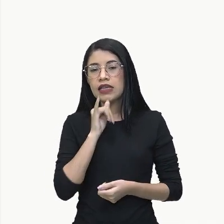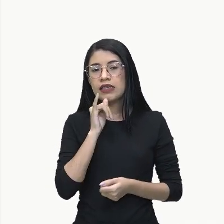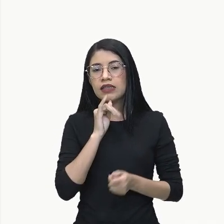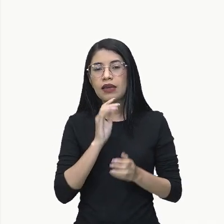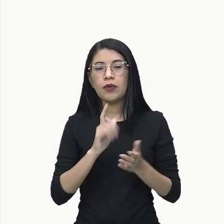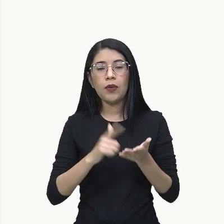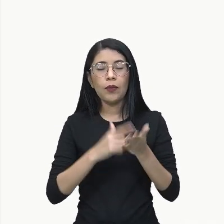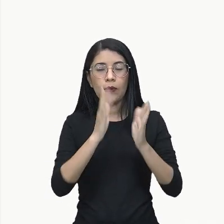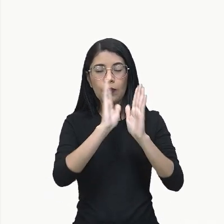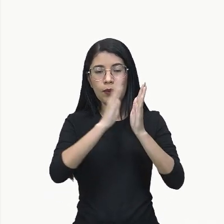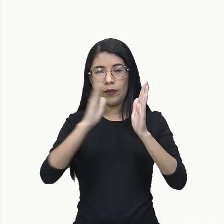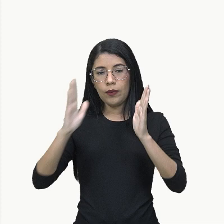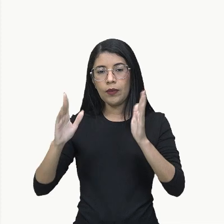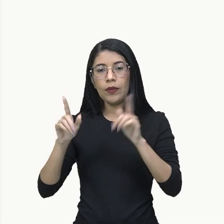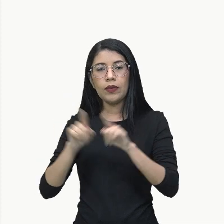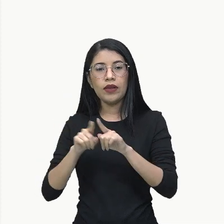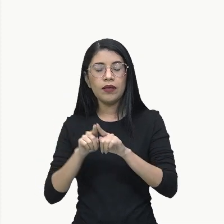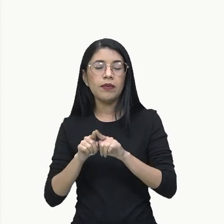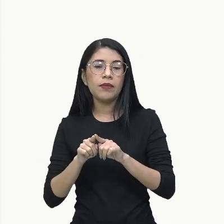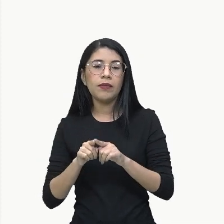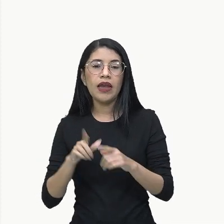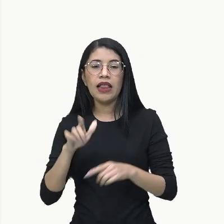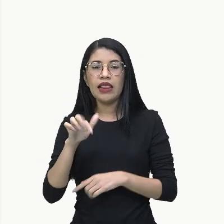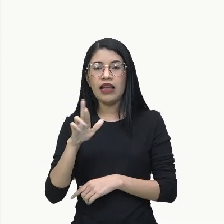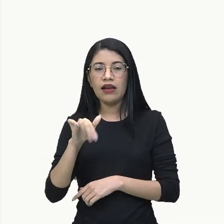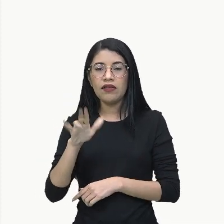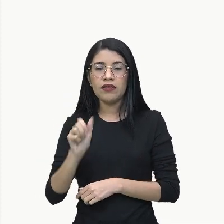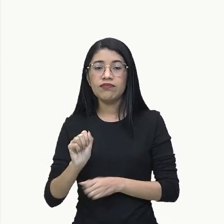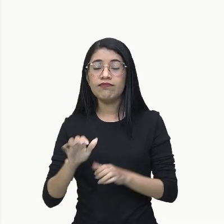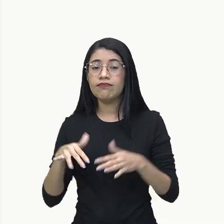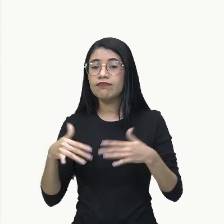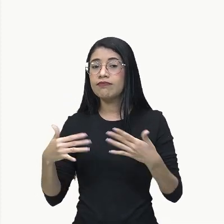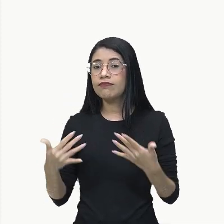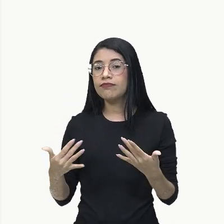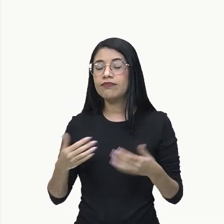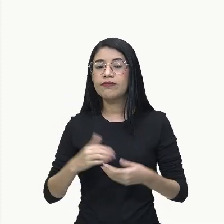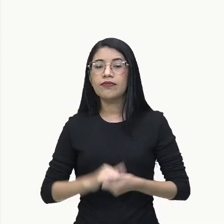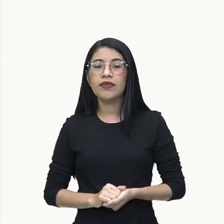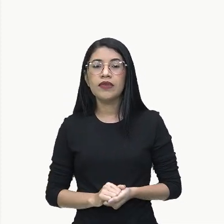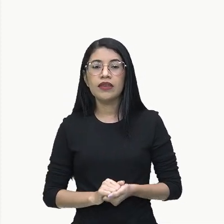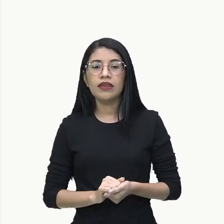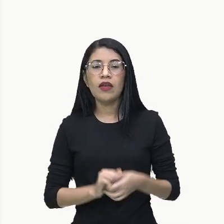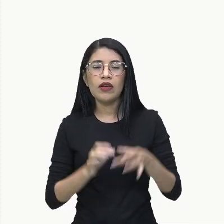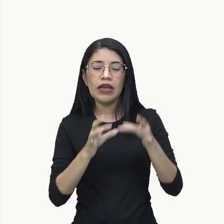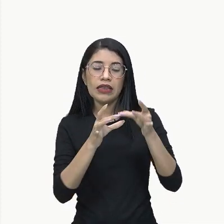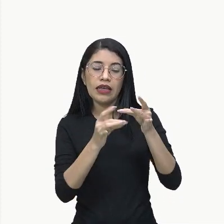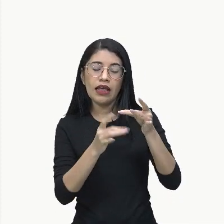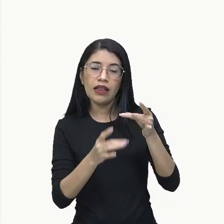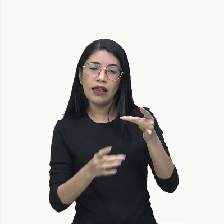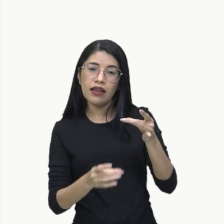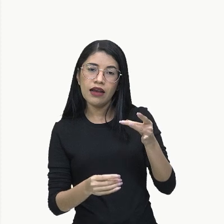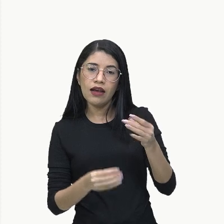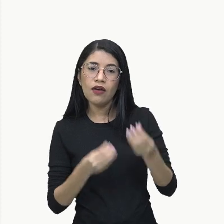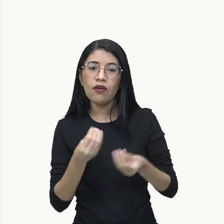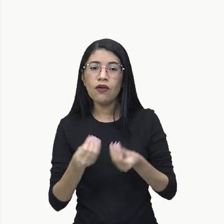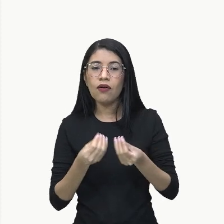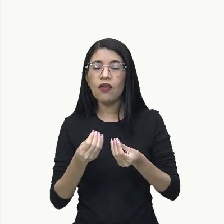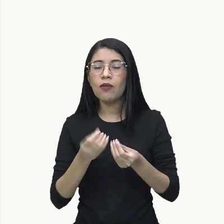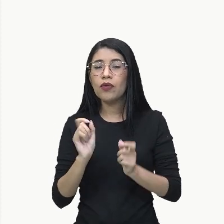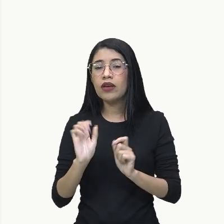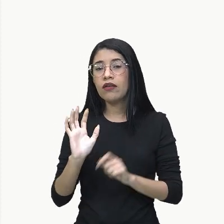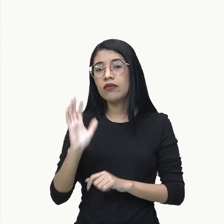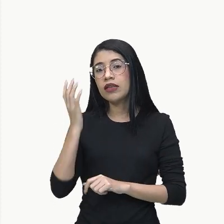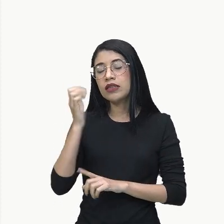de ouro, né? E agora? E ele vai discorrendo. Essa sociedade vai para onde? Vai fazer o que